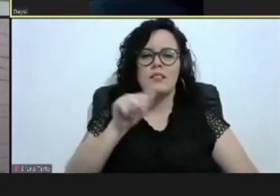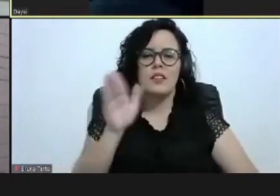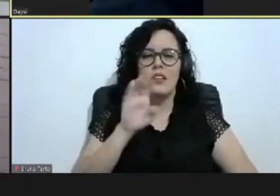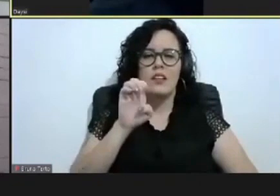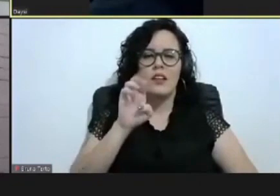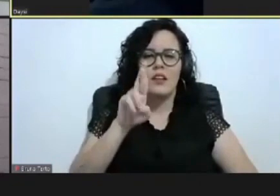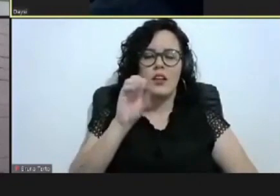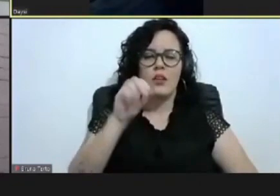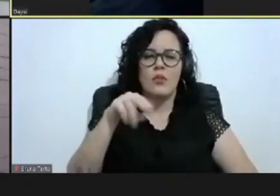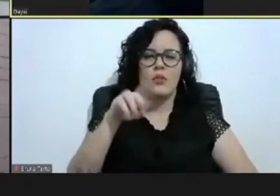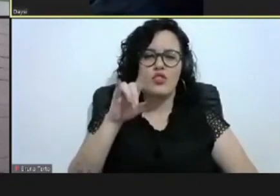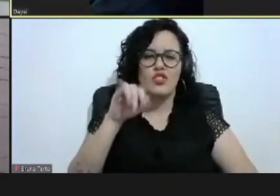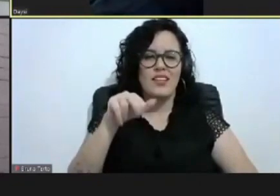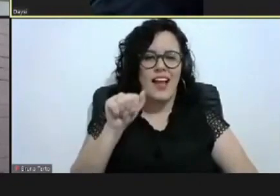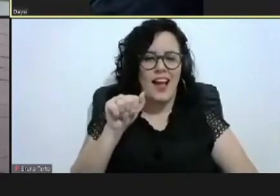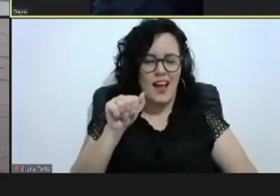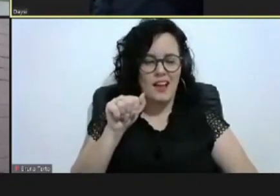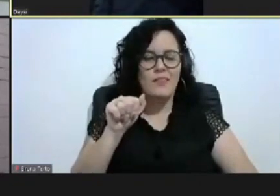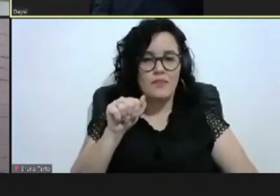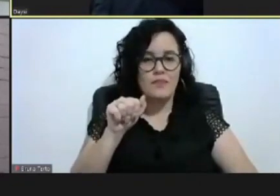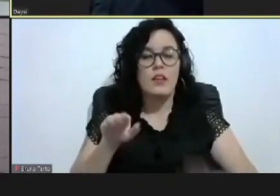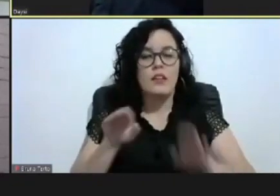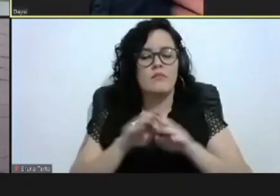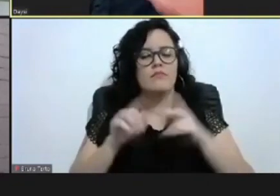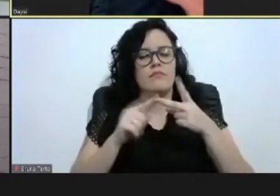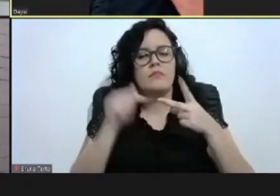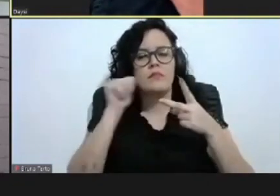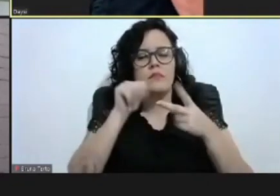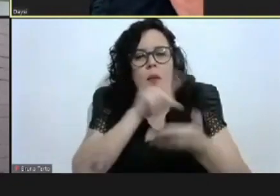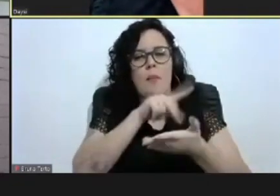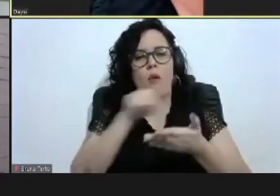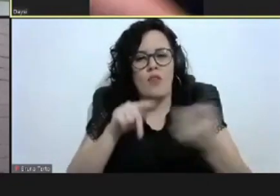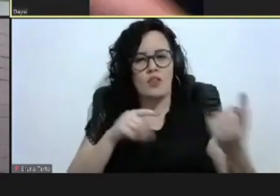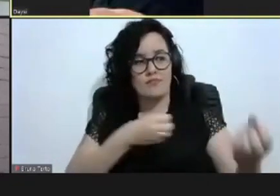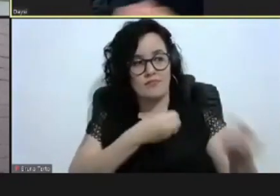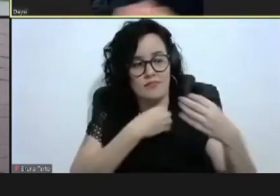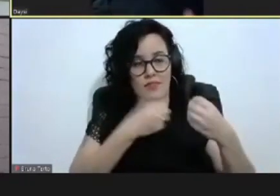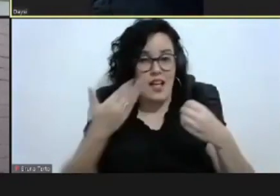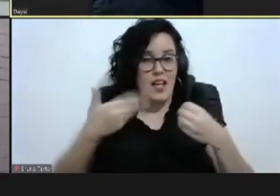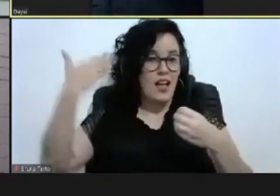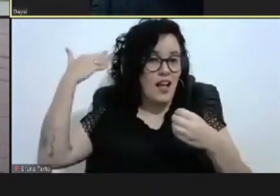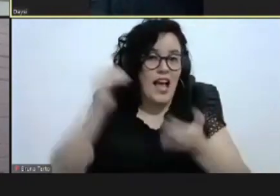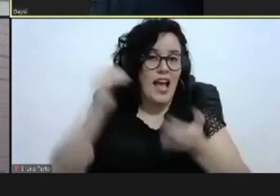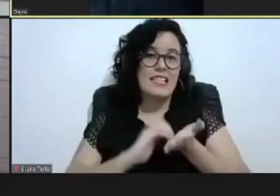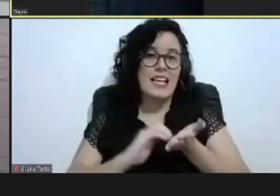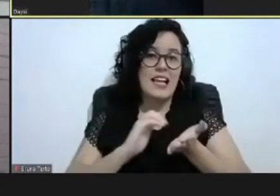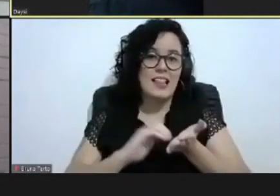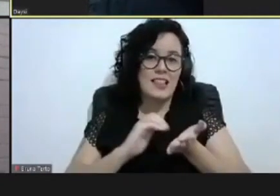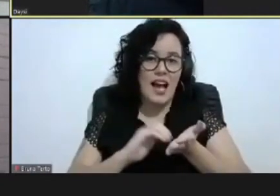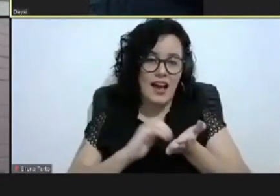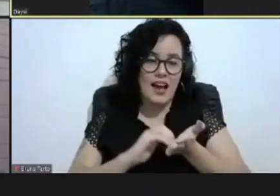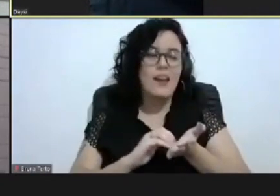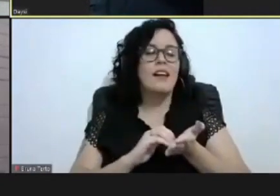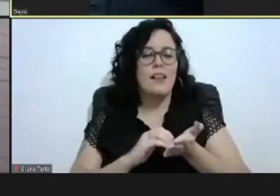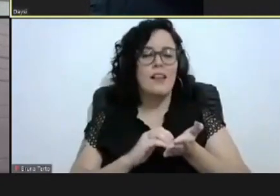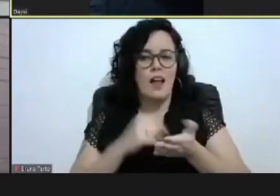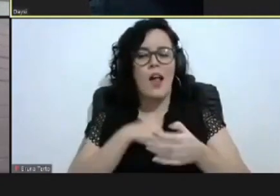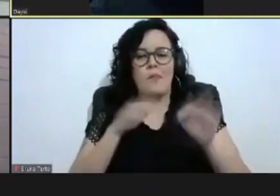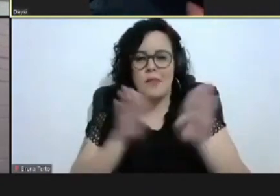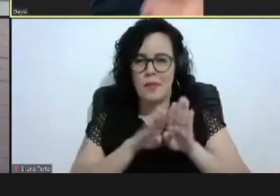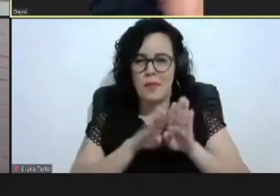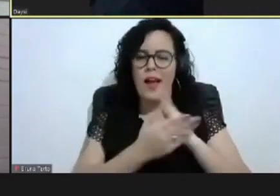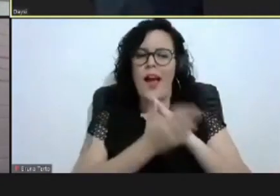Marilena Chauí, que foi minha professora, e que era secretária na época, né? E